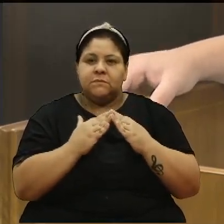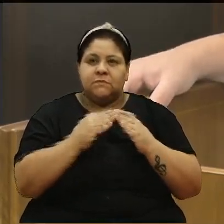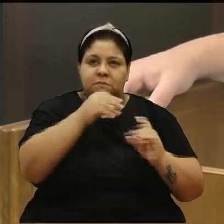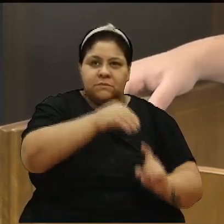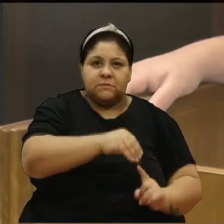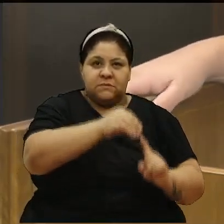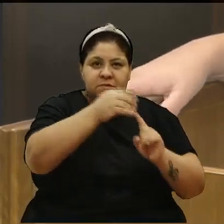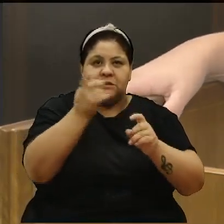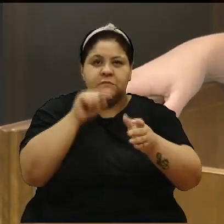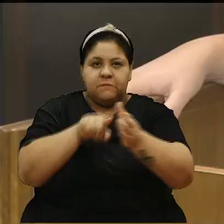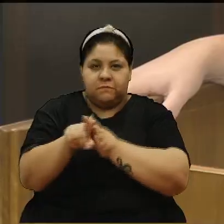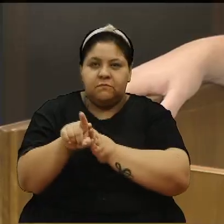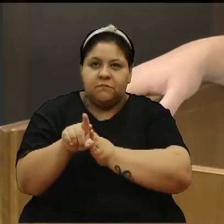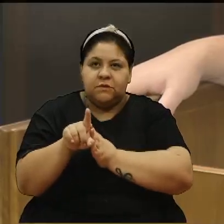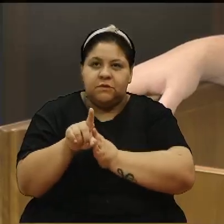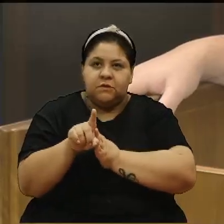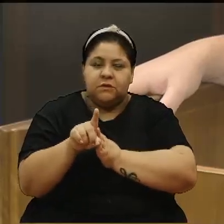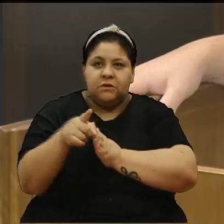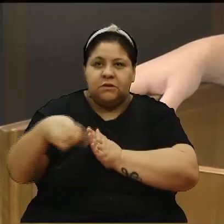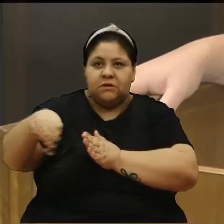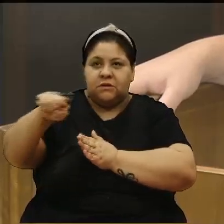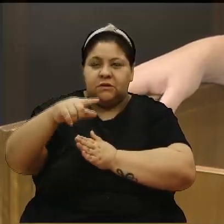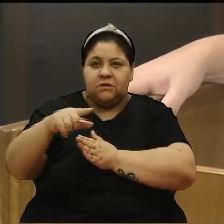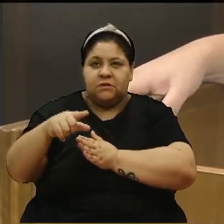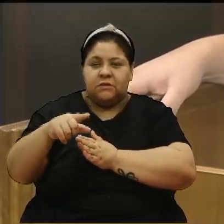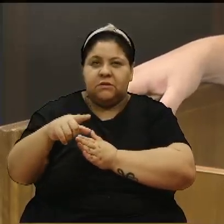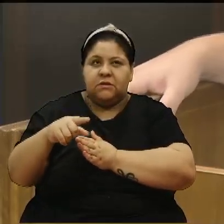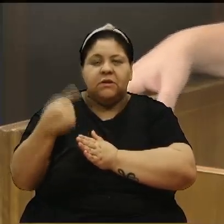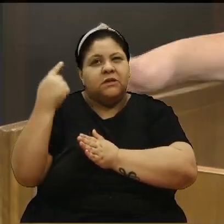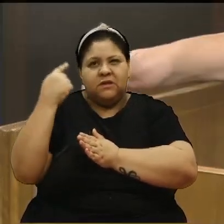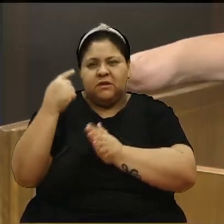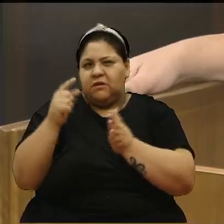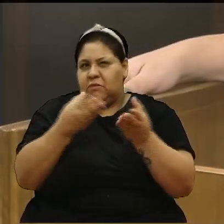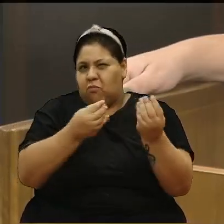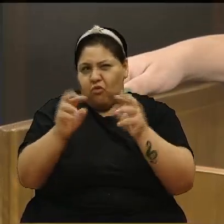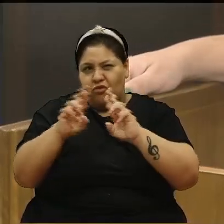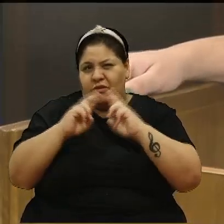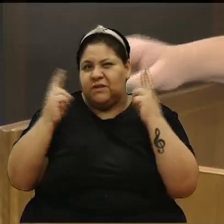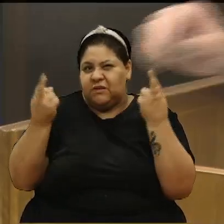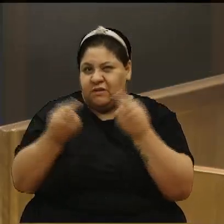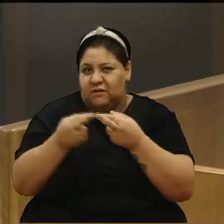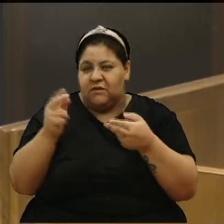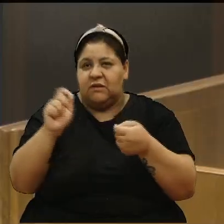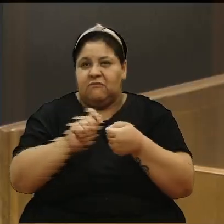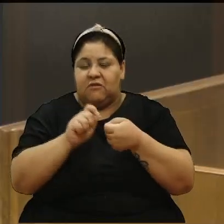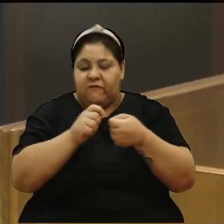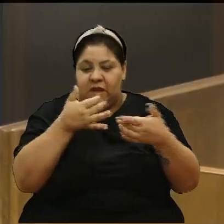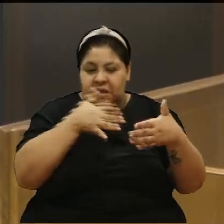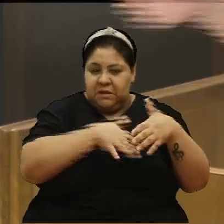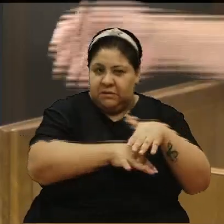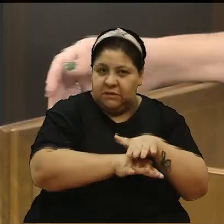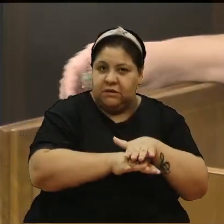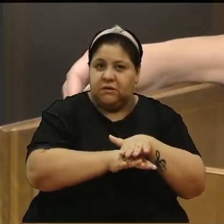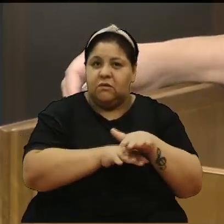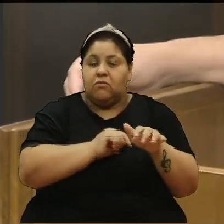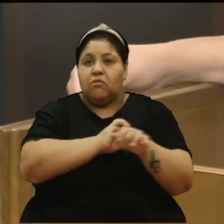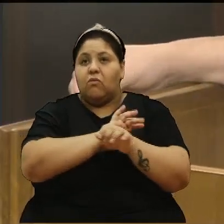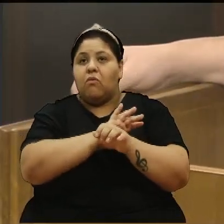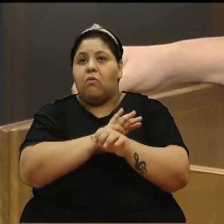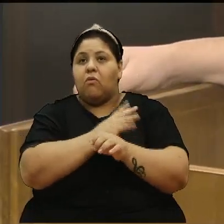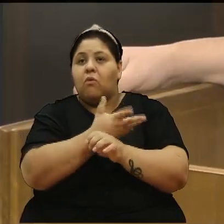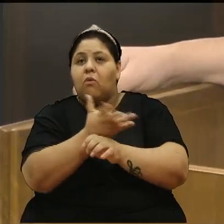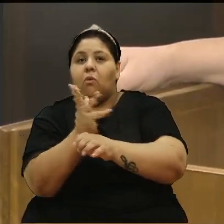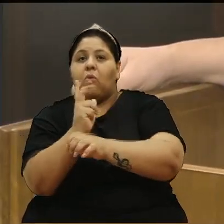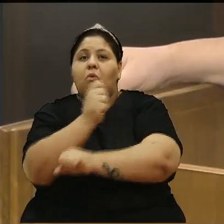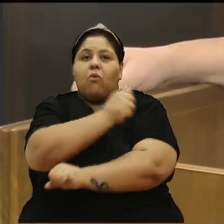primeiras perguntas que a gente se fez em diversas reuniões, quando se fala da questão da inclusão, é quantos alunos